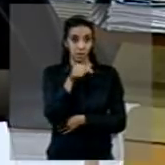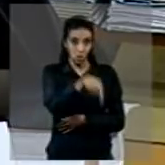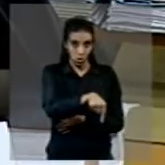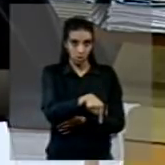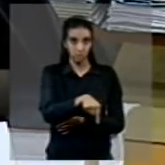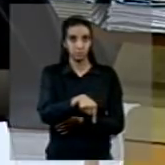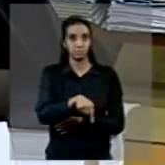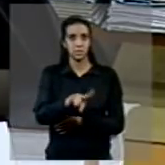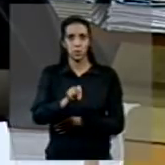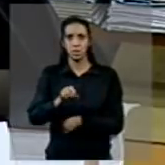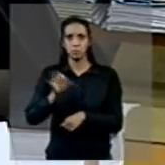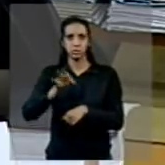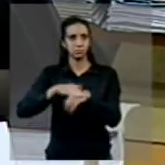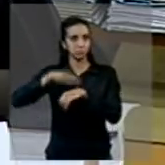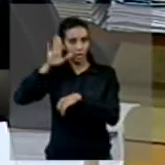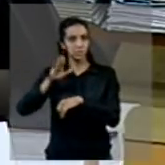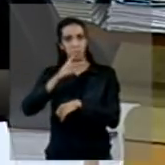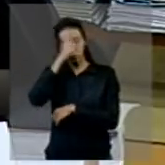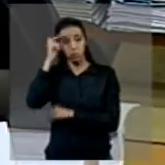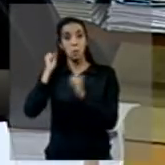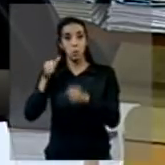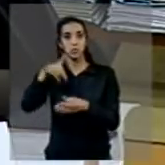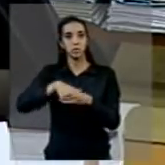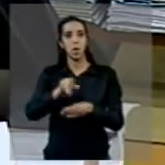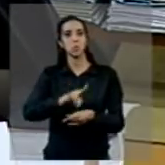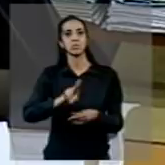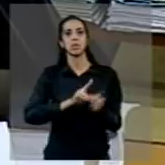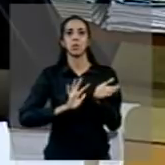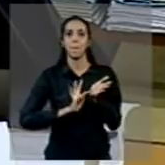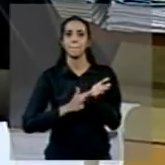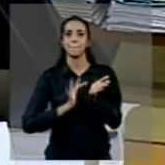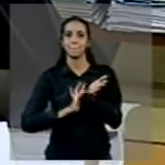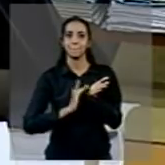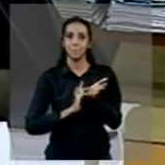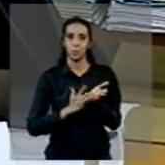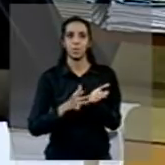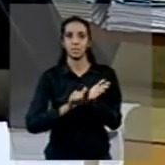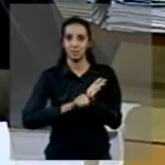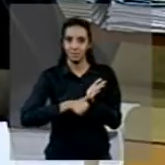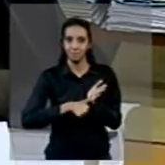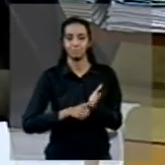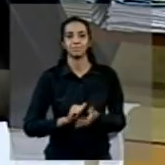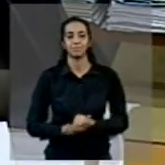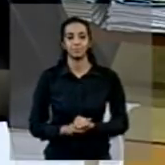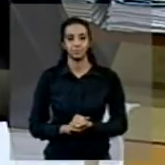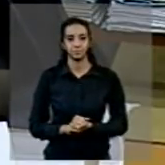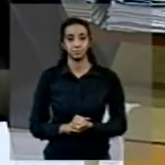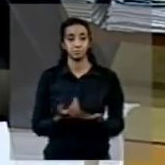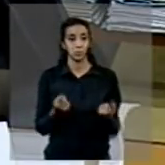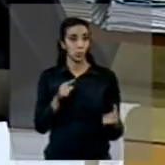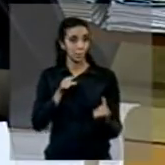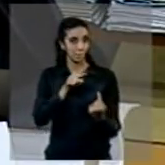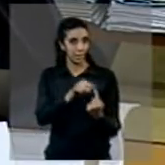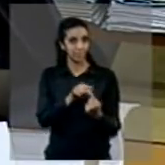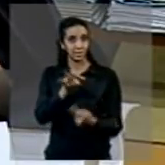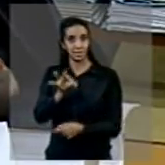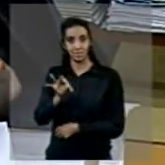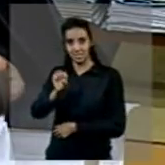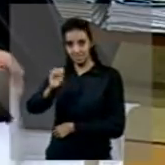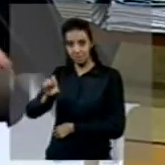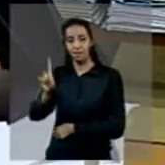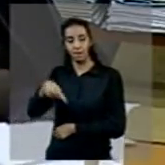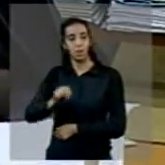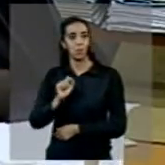do eleitorado está apto a votar por meio da identificação biométrica. A meta da Justiça Eleitoral é de conclusão